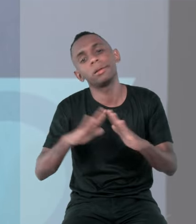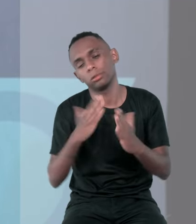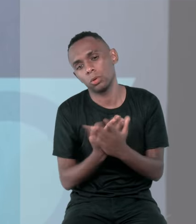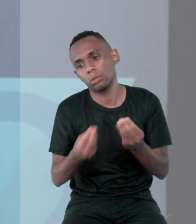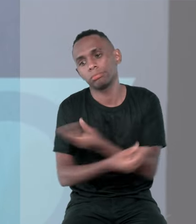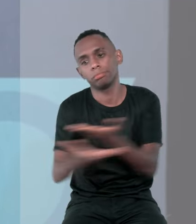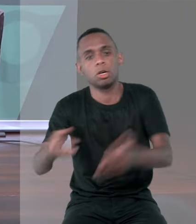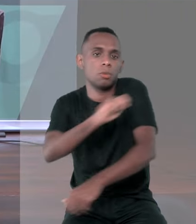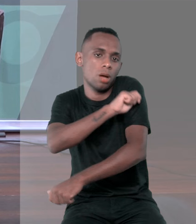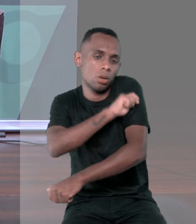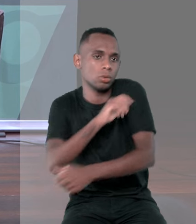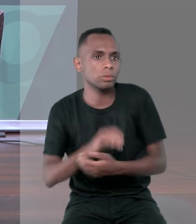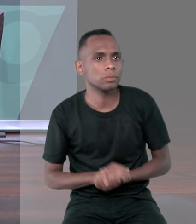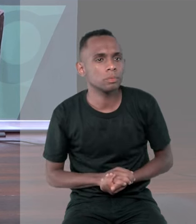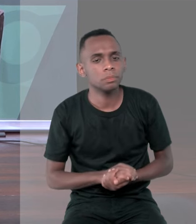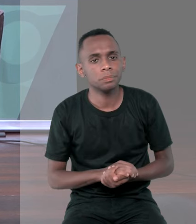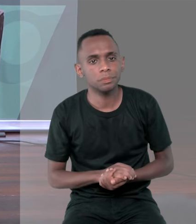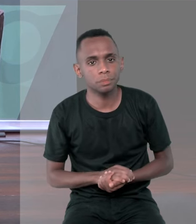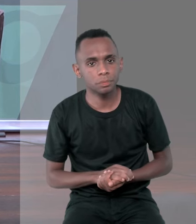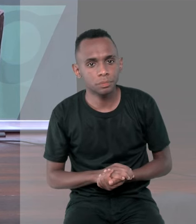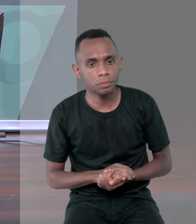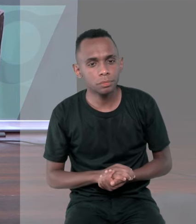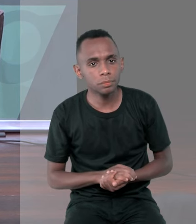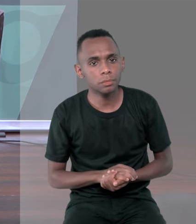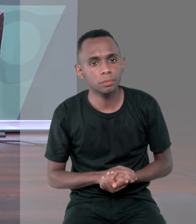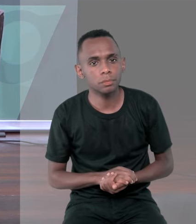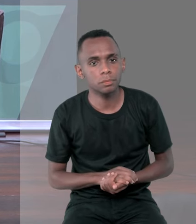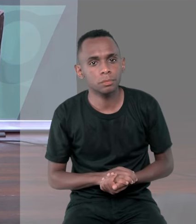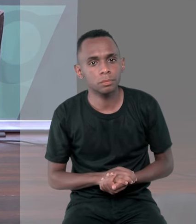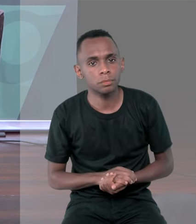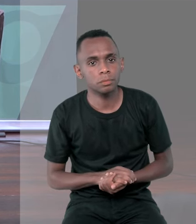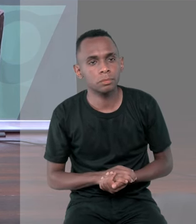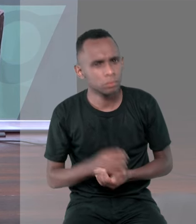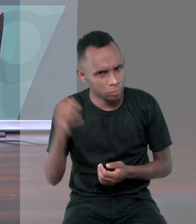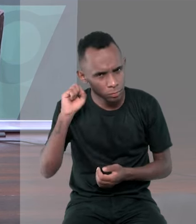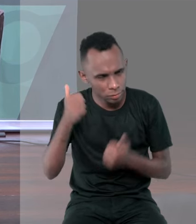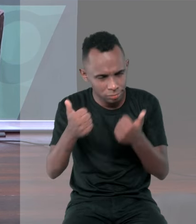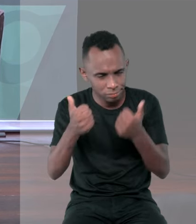escola. Eu fiquei... Oi? Estão me ouvindo?